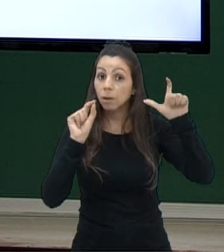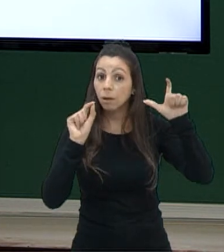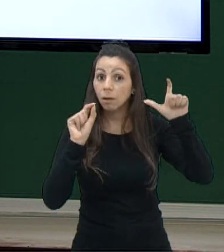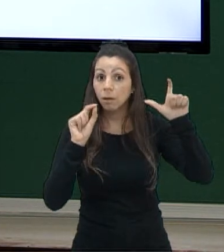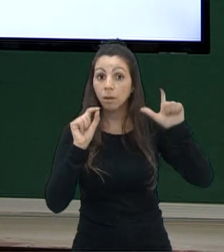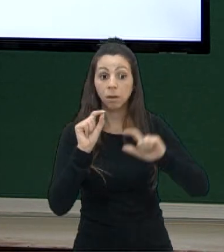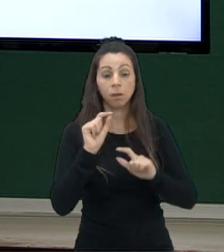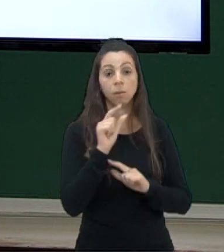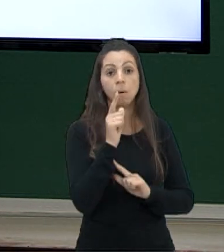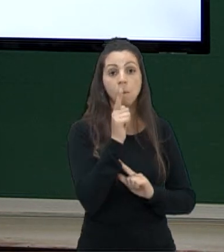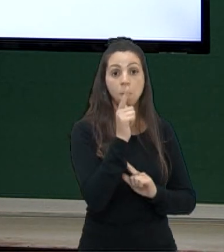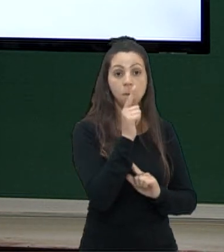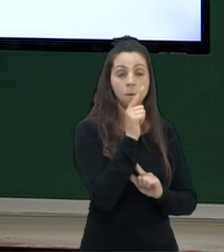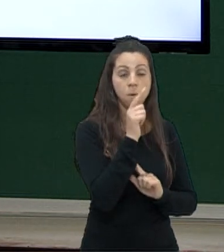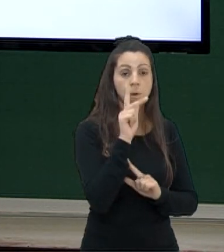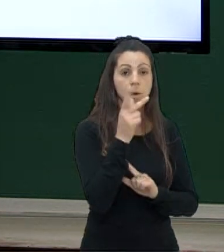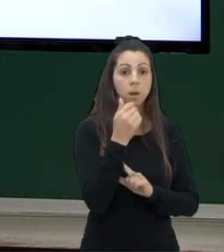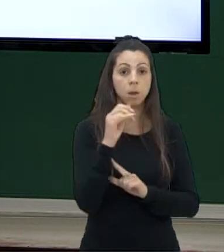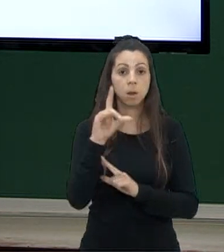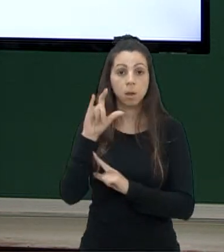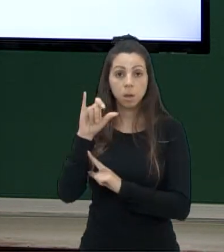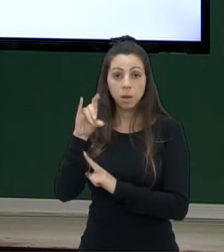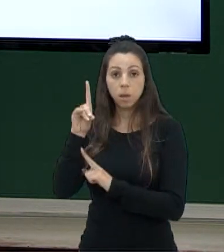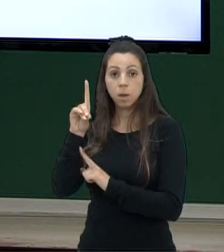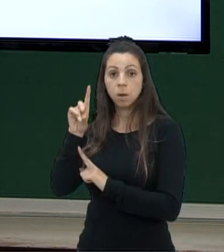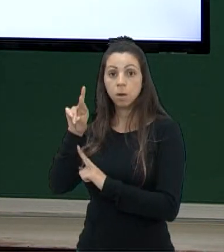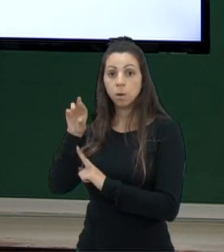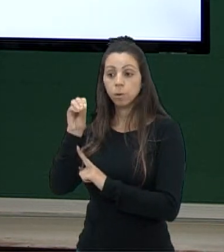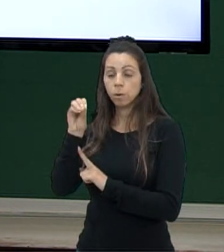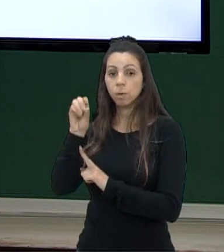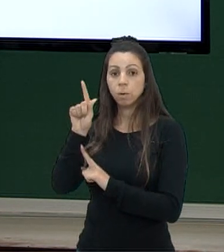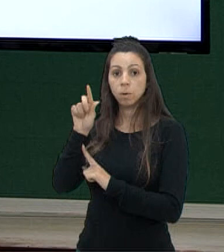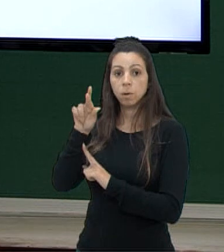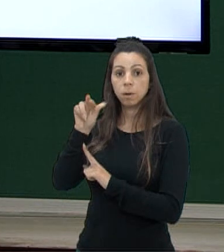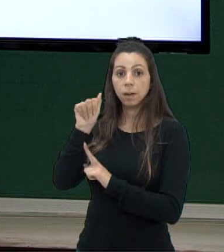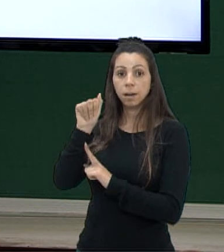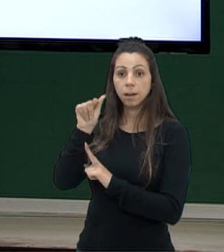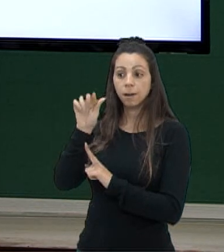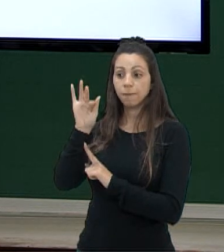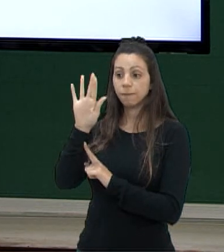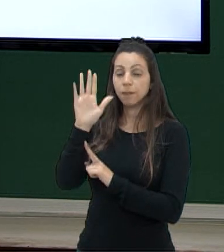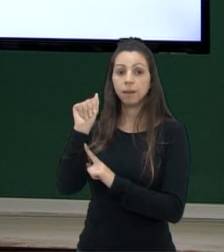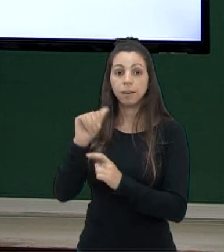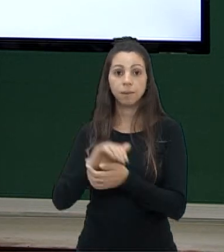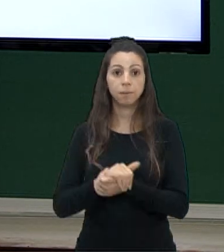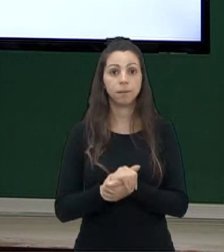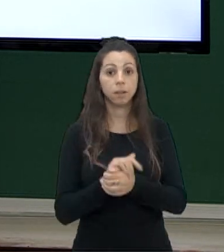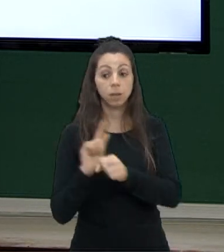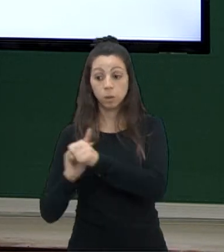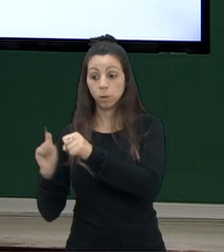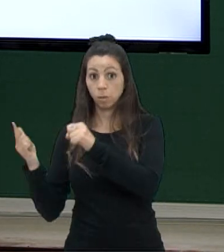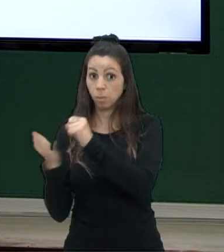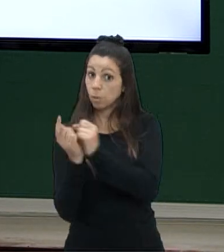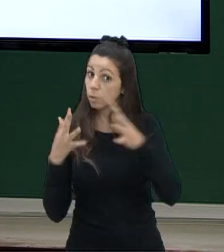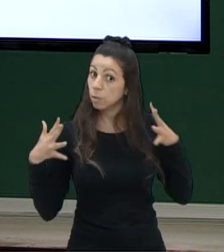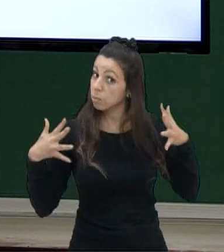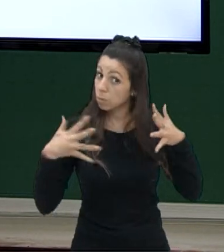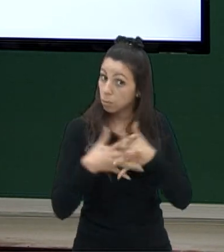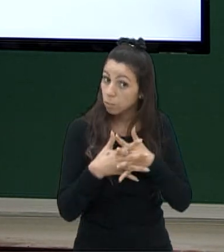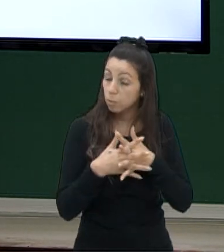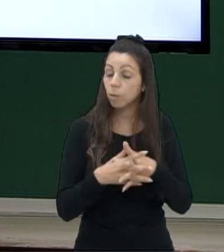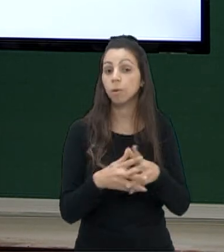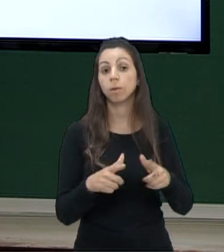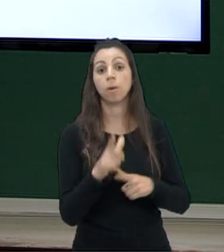hidrográfica com as bacias geológicas. Quando nós falamos em bacias hidrográficas, nós estamos falando do conjunto